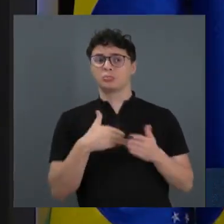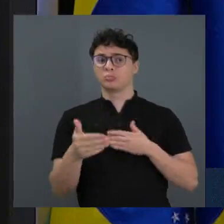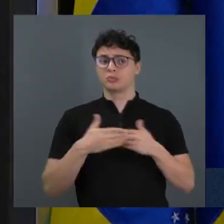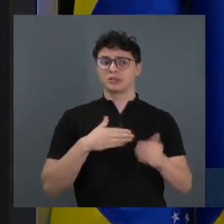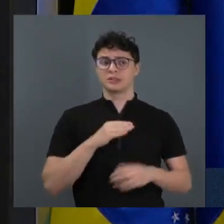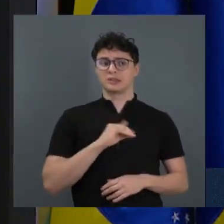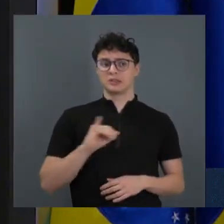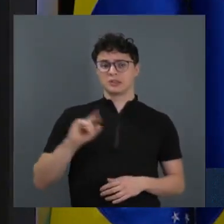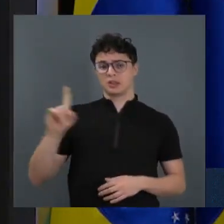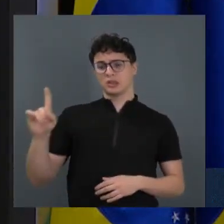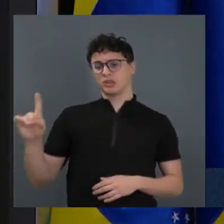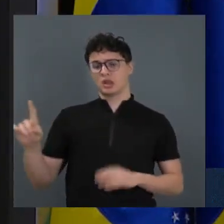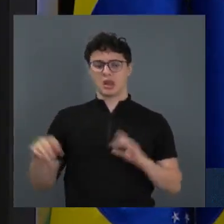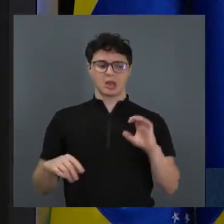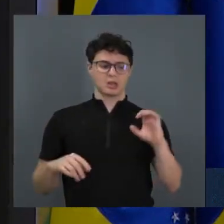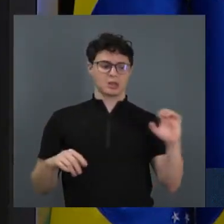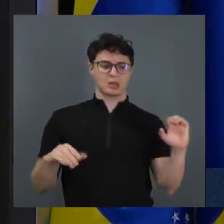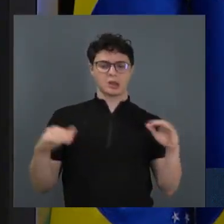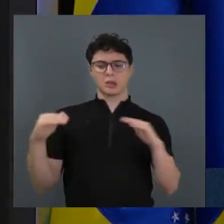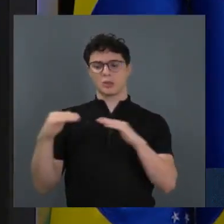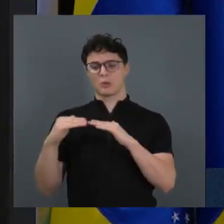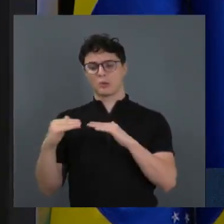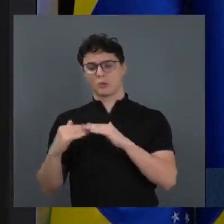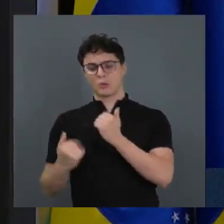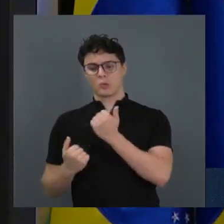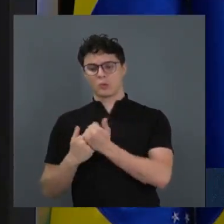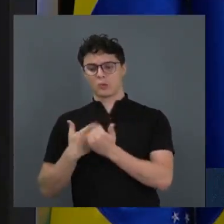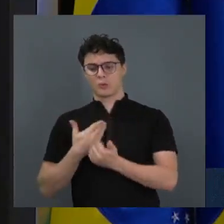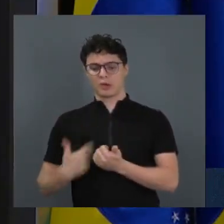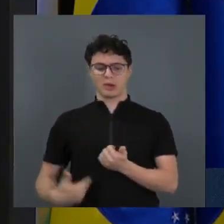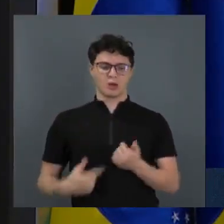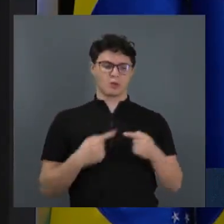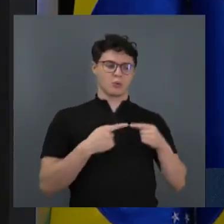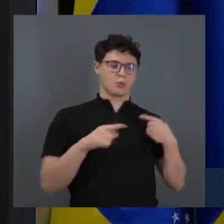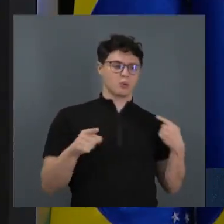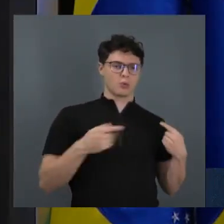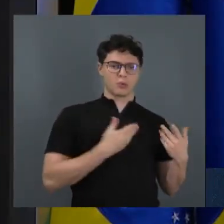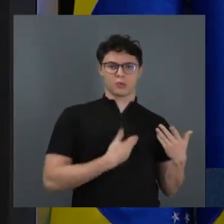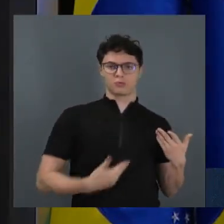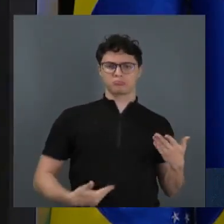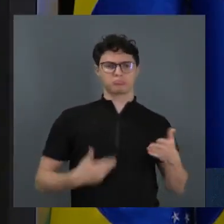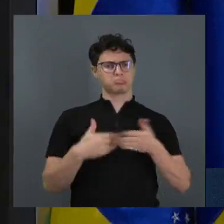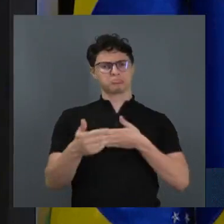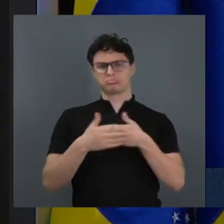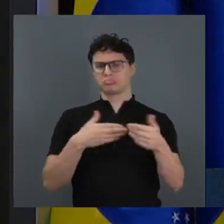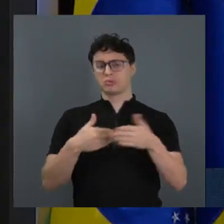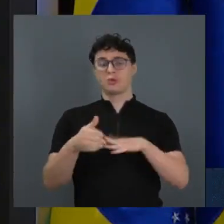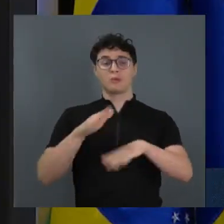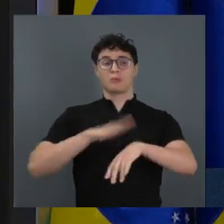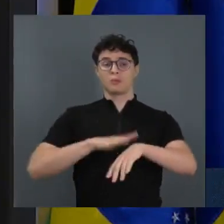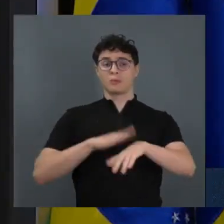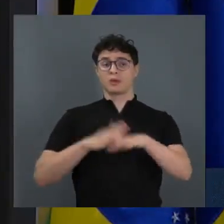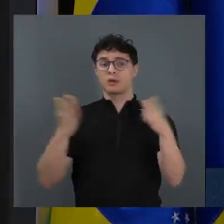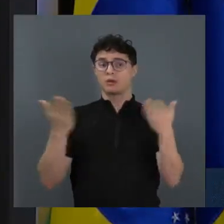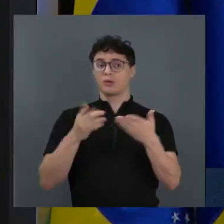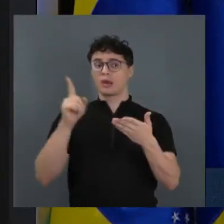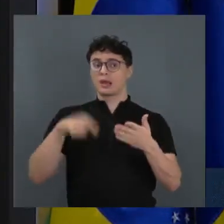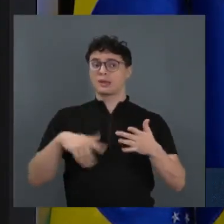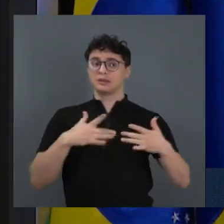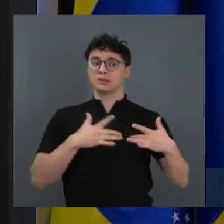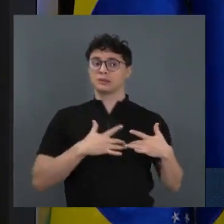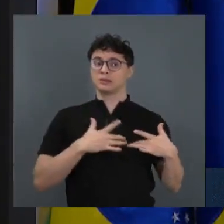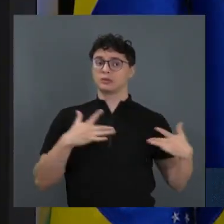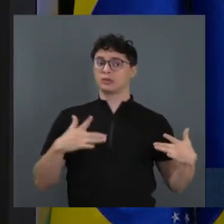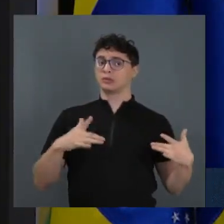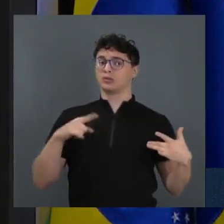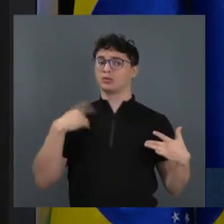se é contra governo, a favor de governo, de direita, de esquerda, de centro, não interessa. O momento agora é de solidariedade,